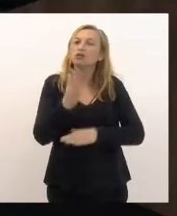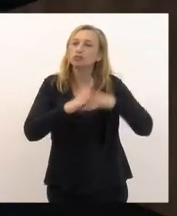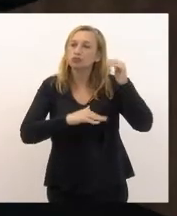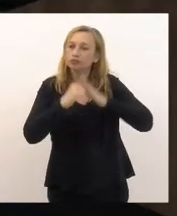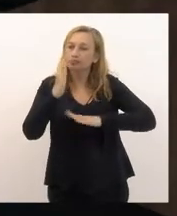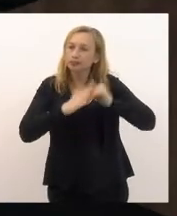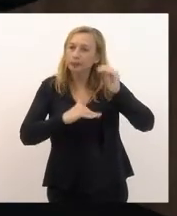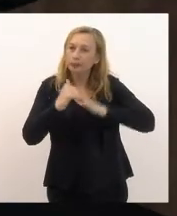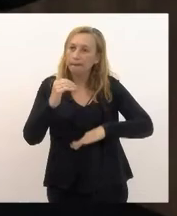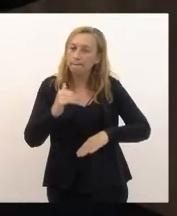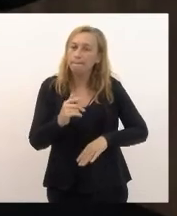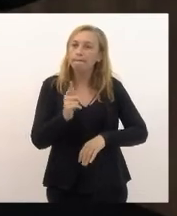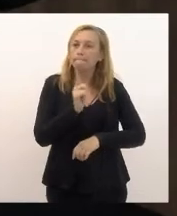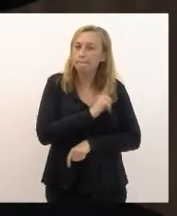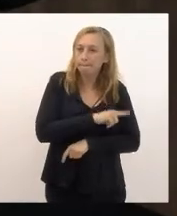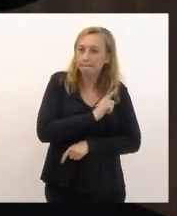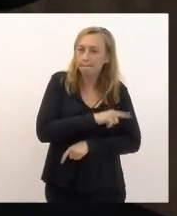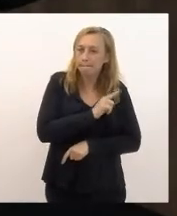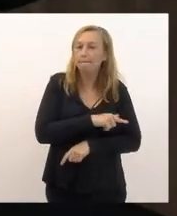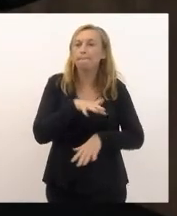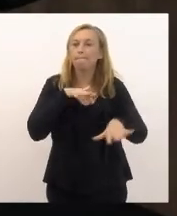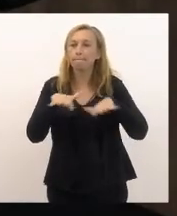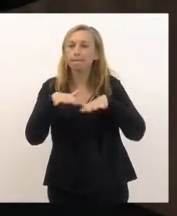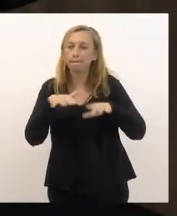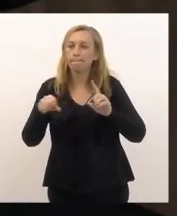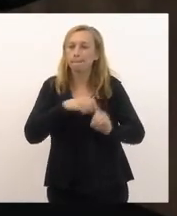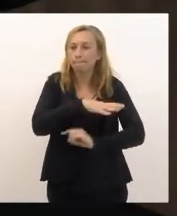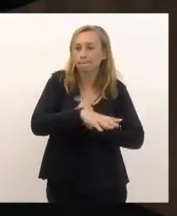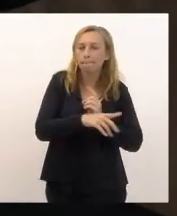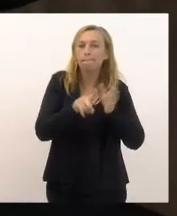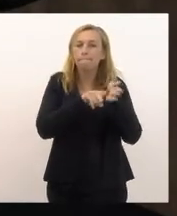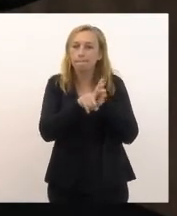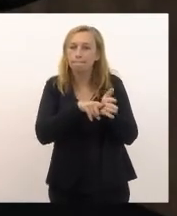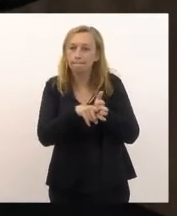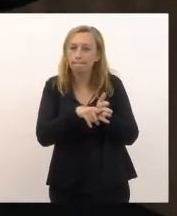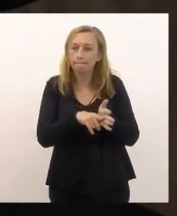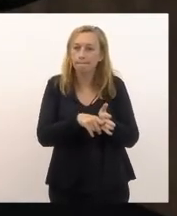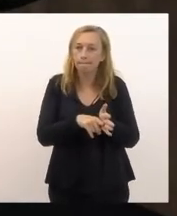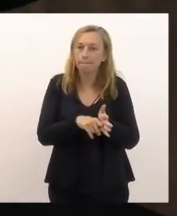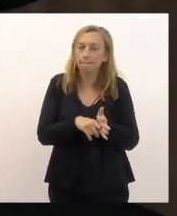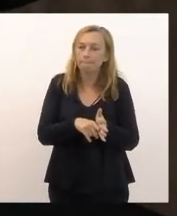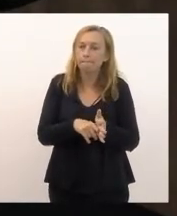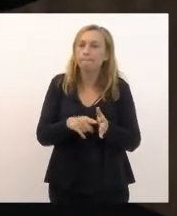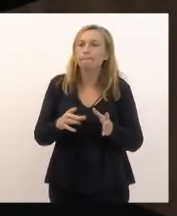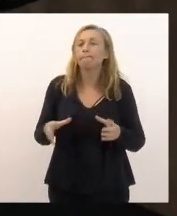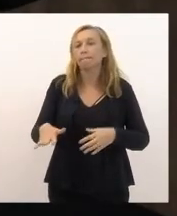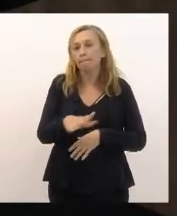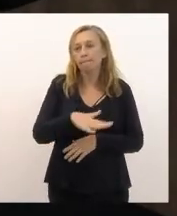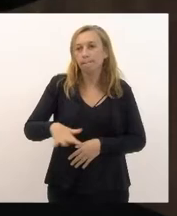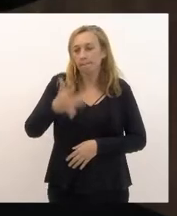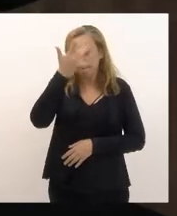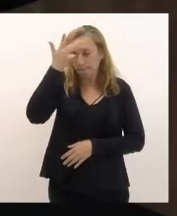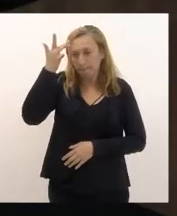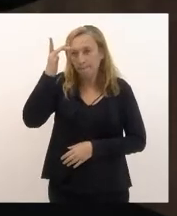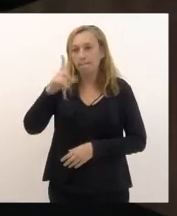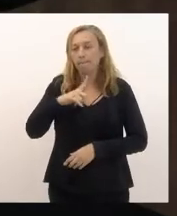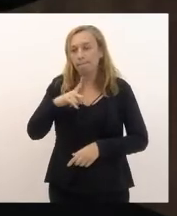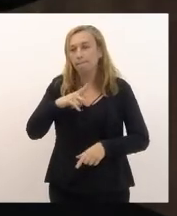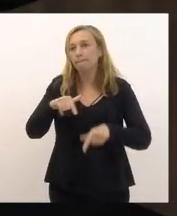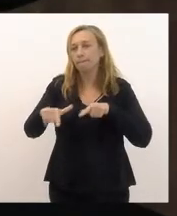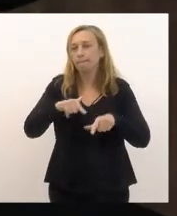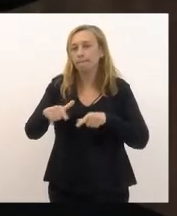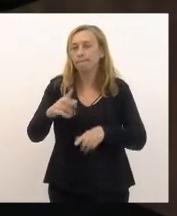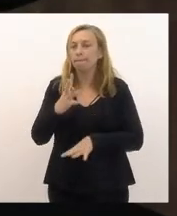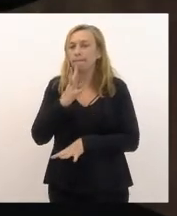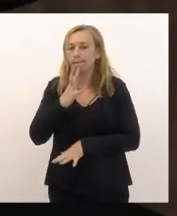profissionais, gestores, movimentos sociais e pesquisadores que atuam no campo da saúde mental possam ter o seu trabalho